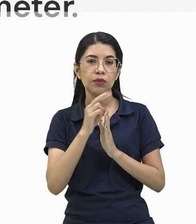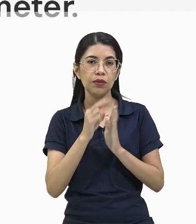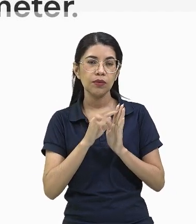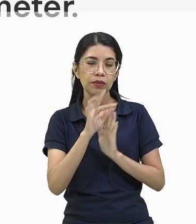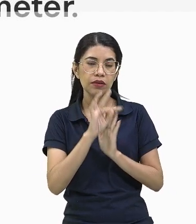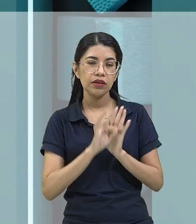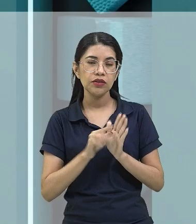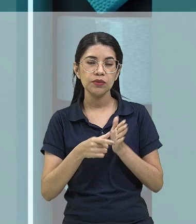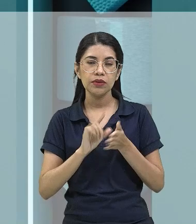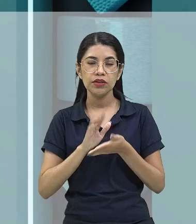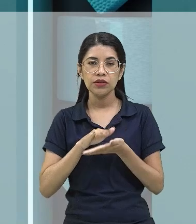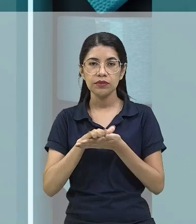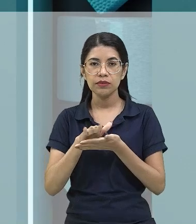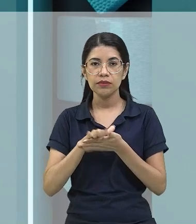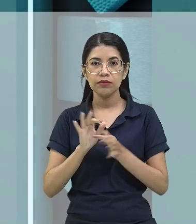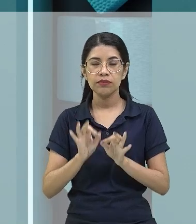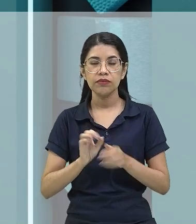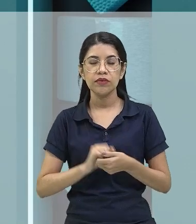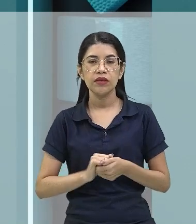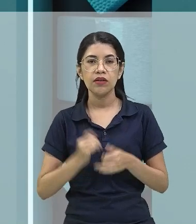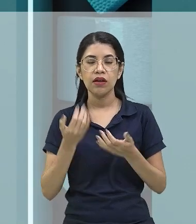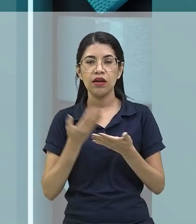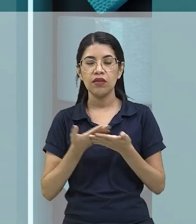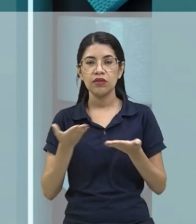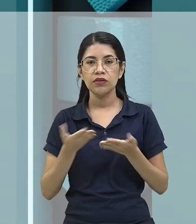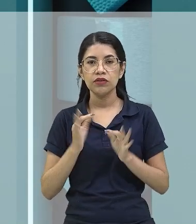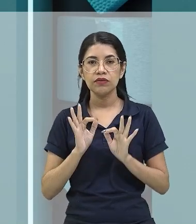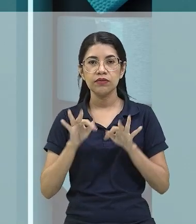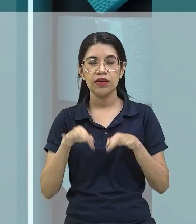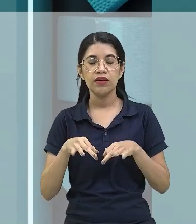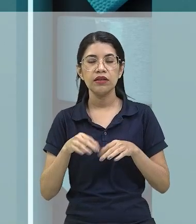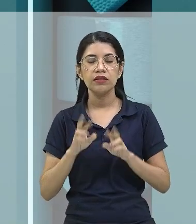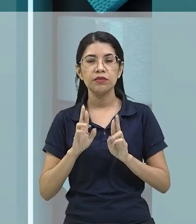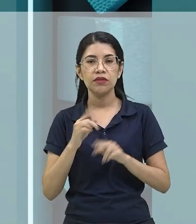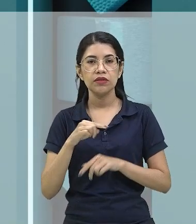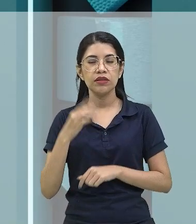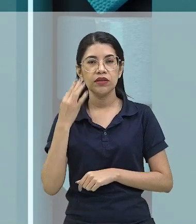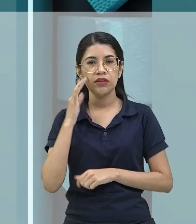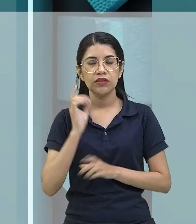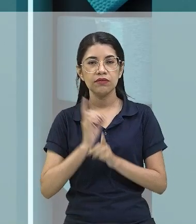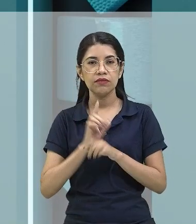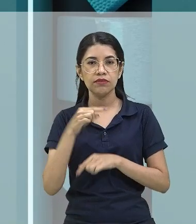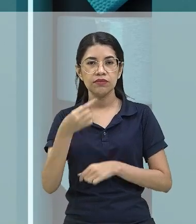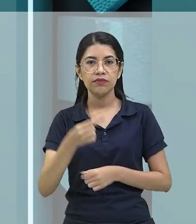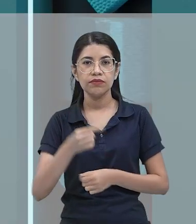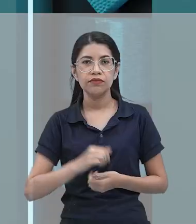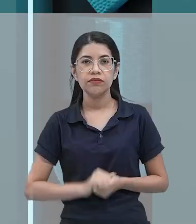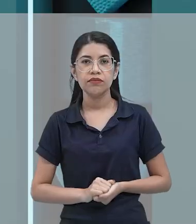publicação. Então, essa foi a nossa aula. Espero que vocês tenham entendido e até uma próxima.